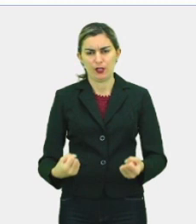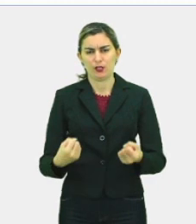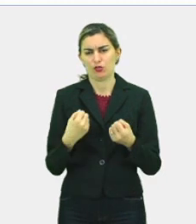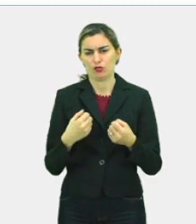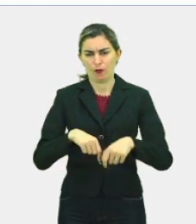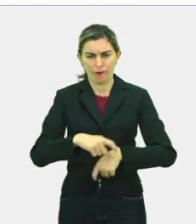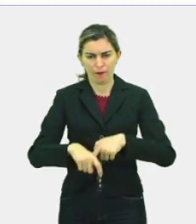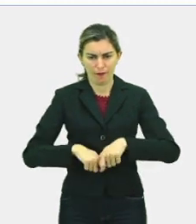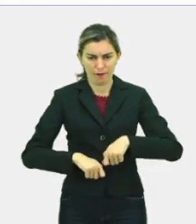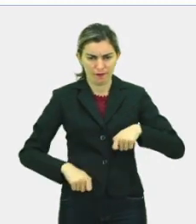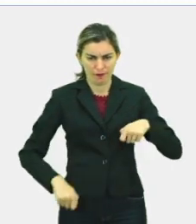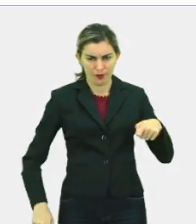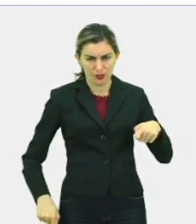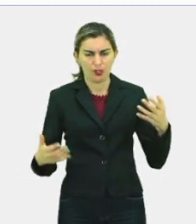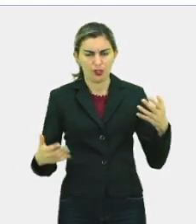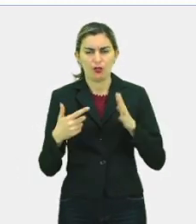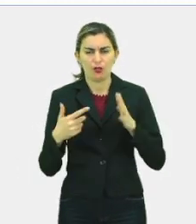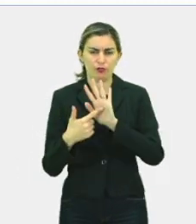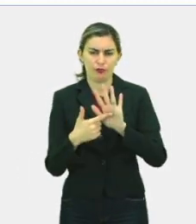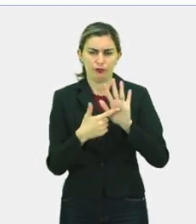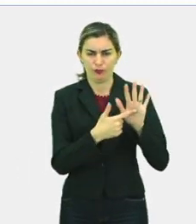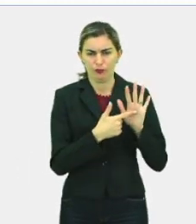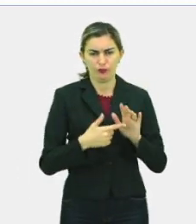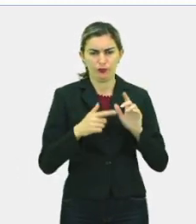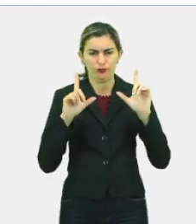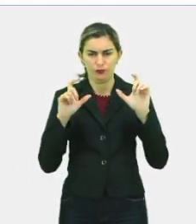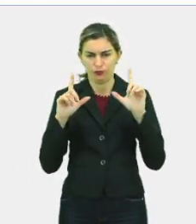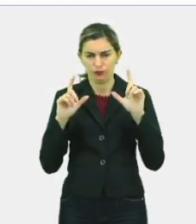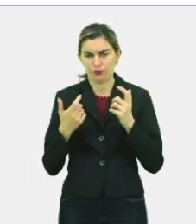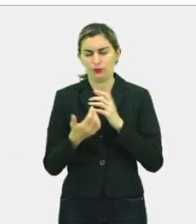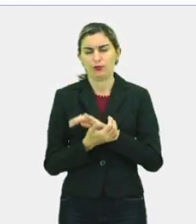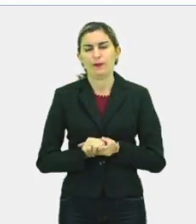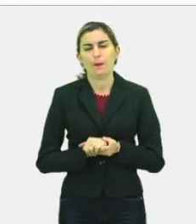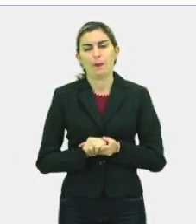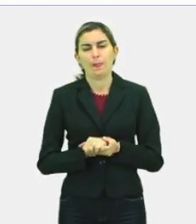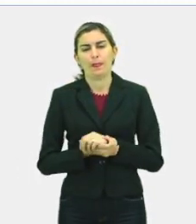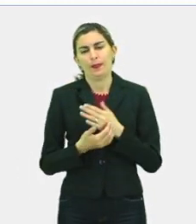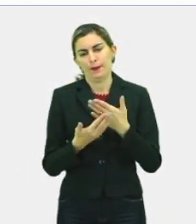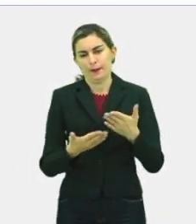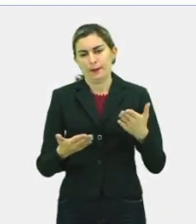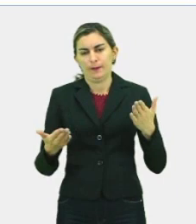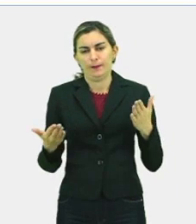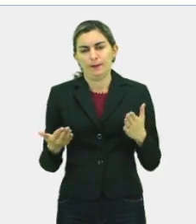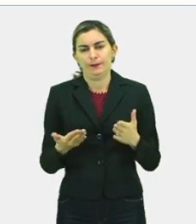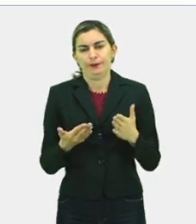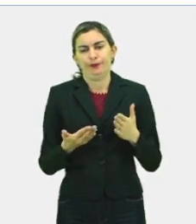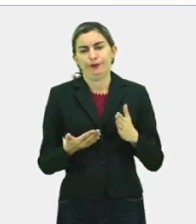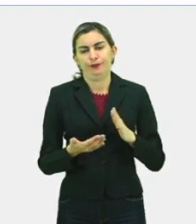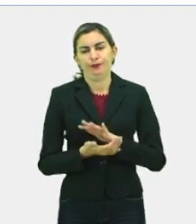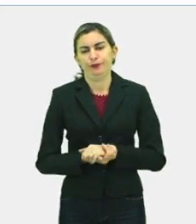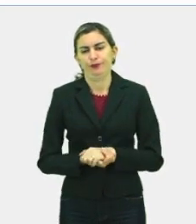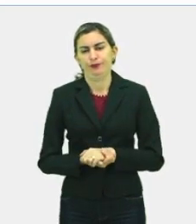e graduação de faixa. E agora eu vou apresentar para vocês na tela, observa aí.